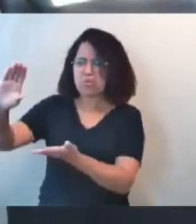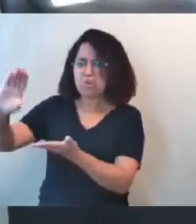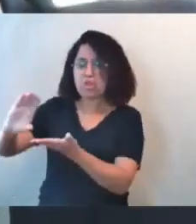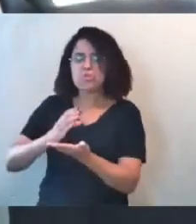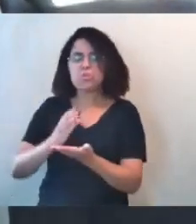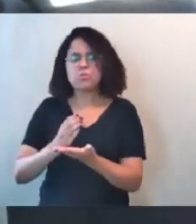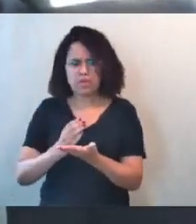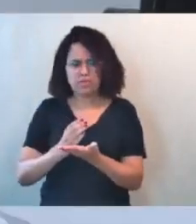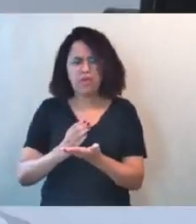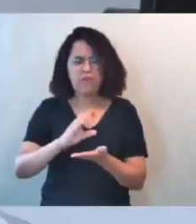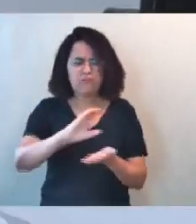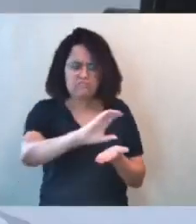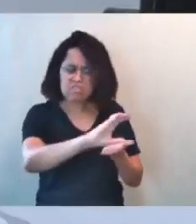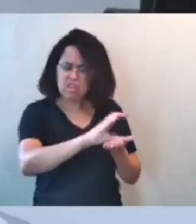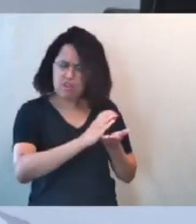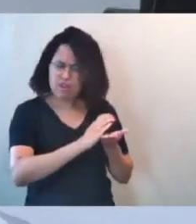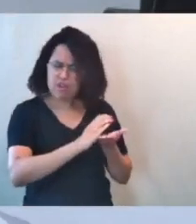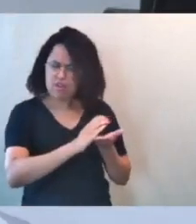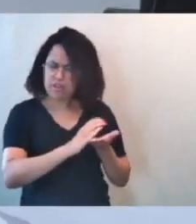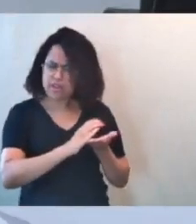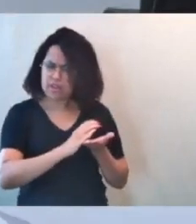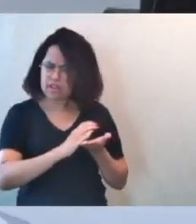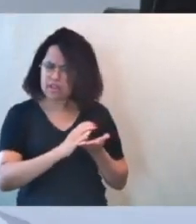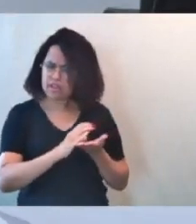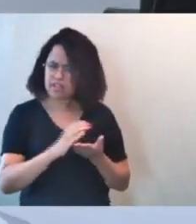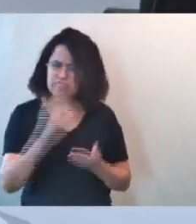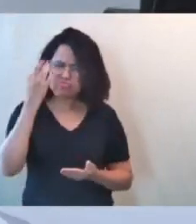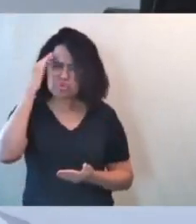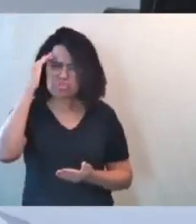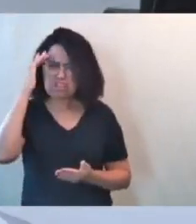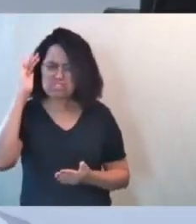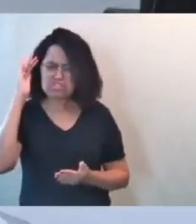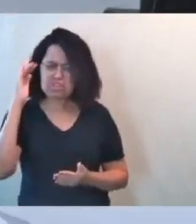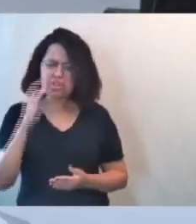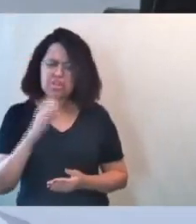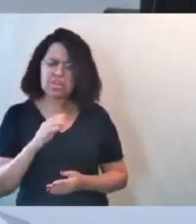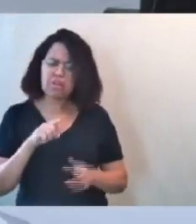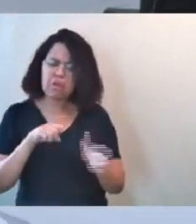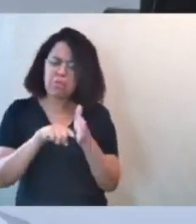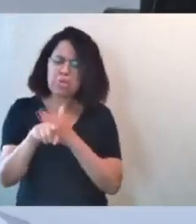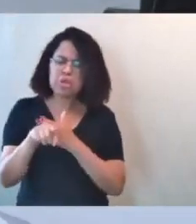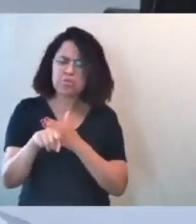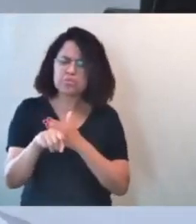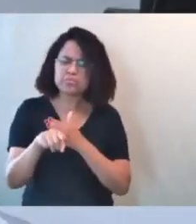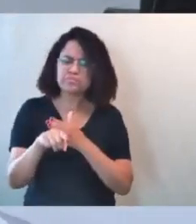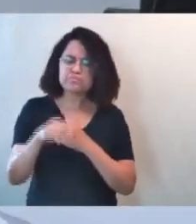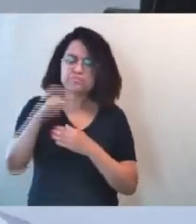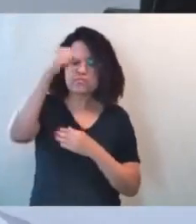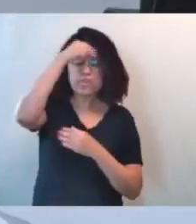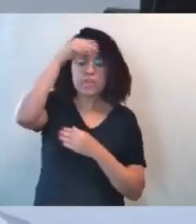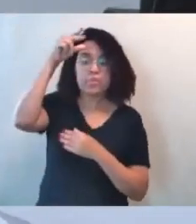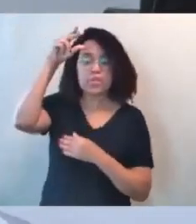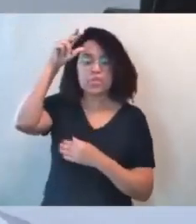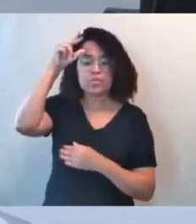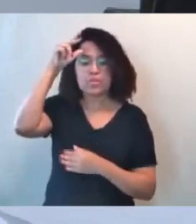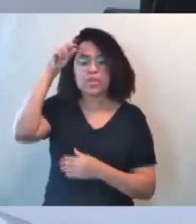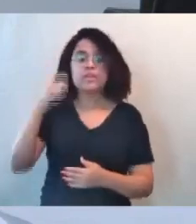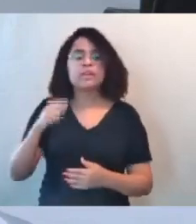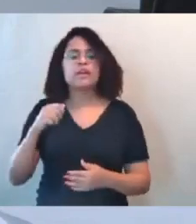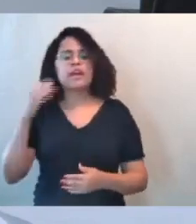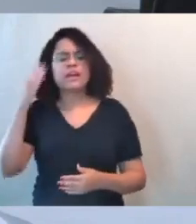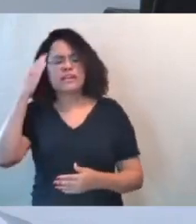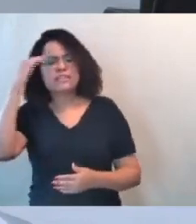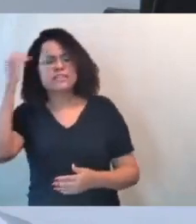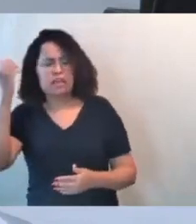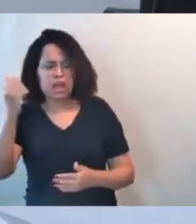Não entendi bem a pergunta, vereador. A prefeitura sabe quanto que o convencional recebeu da compra antecipada de Vale Transporte e